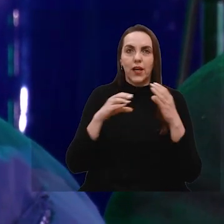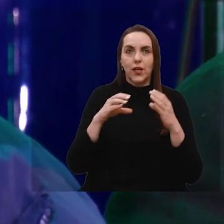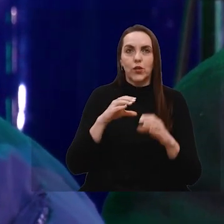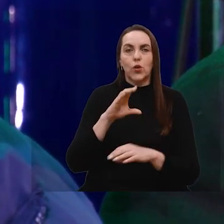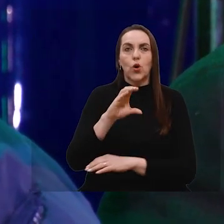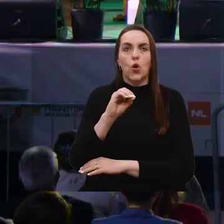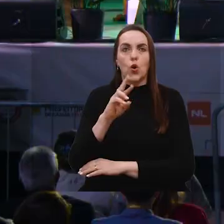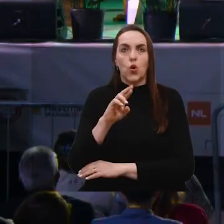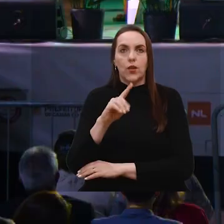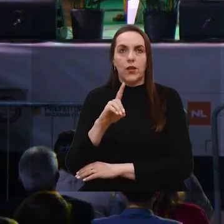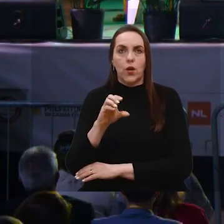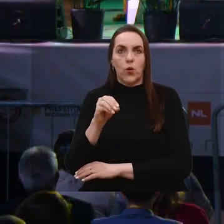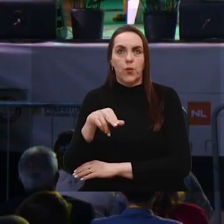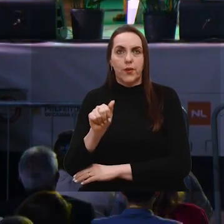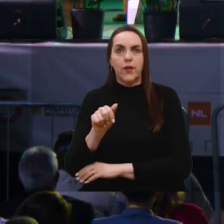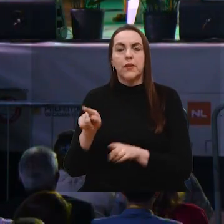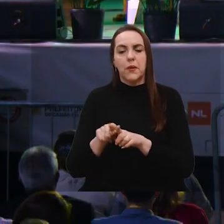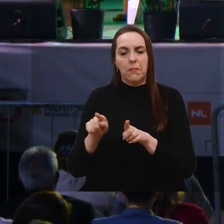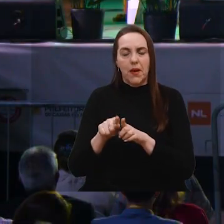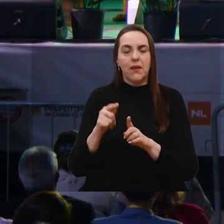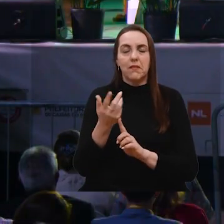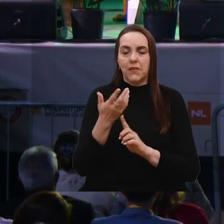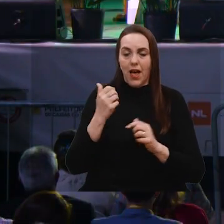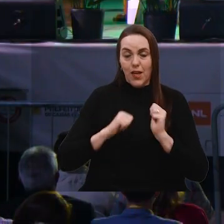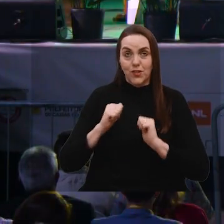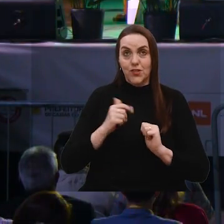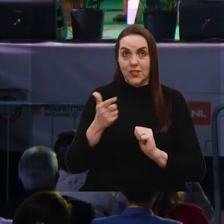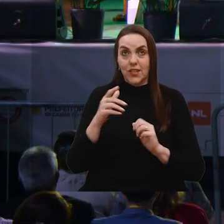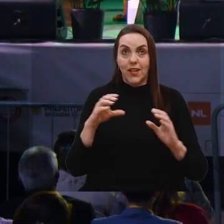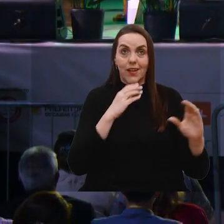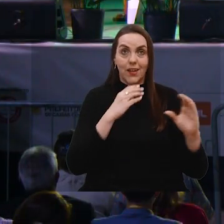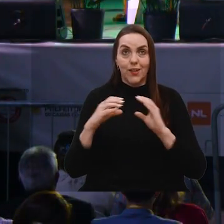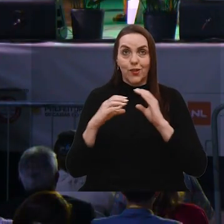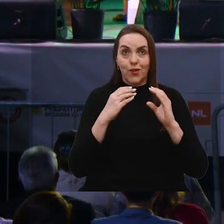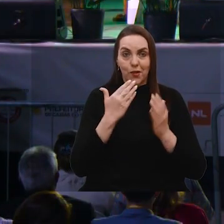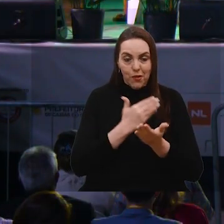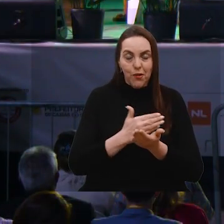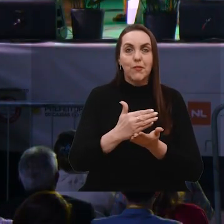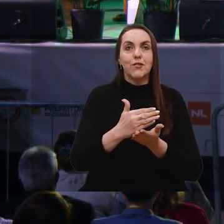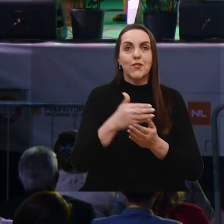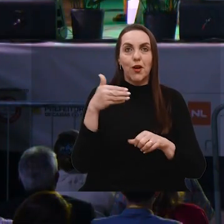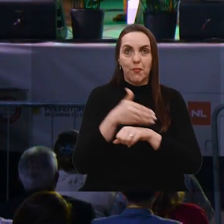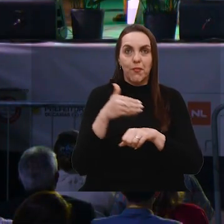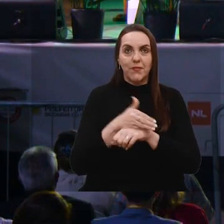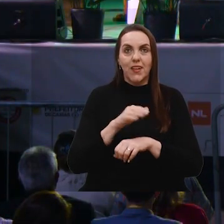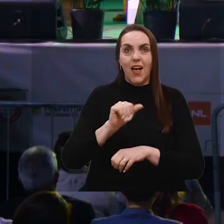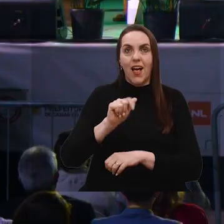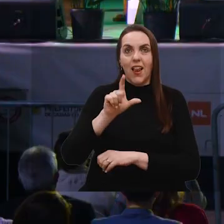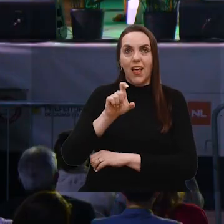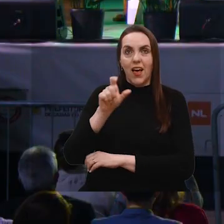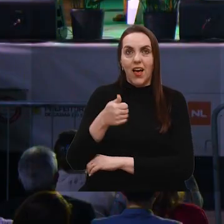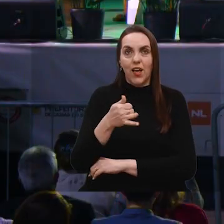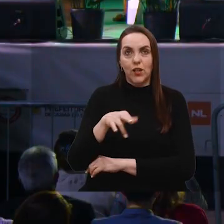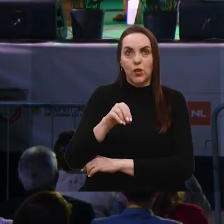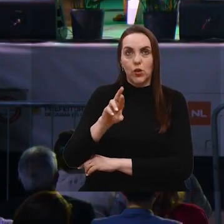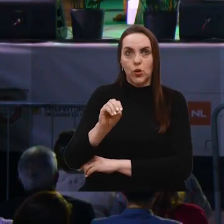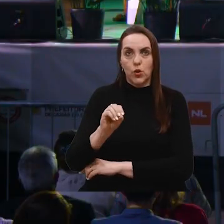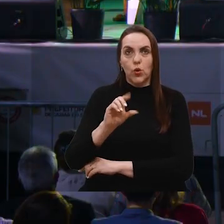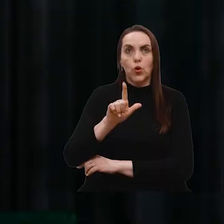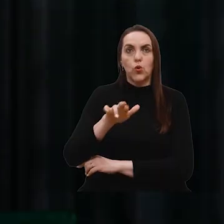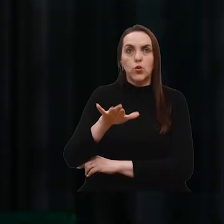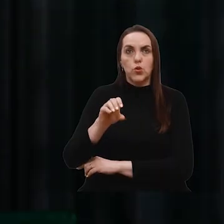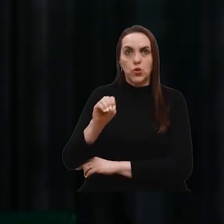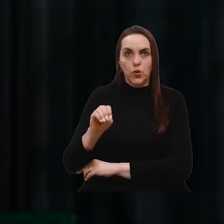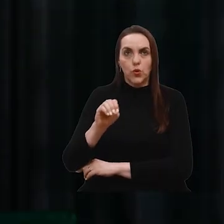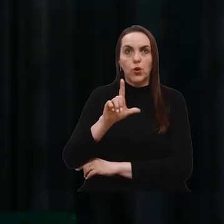Cordiona, lançado em 2015, que marcou a estreia do artista também como cantor, Um álbum que teve participações de Alejandro